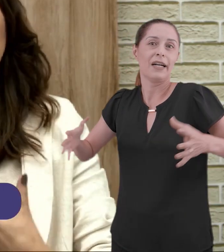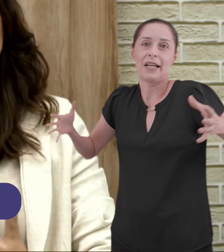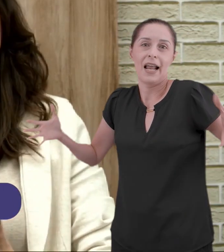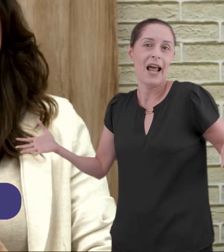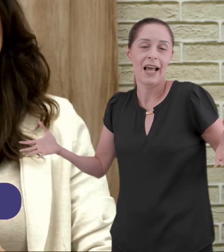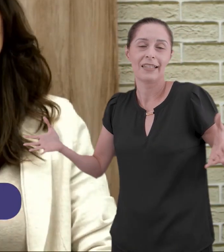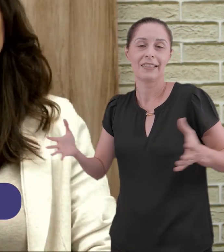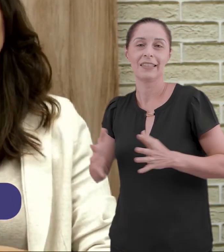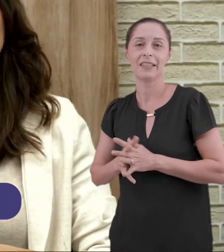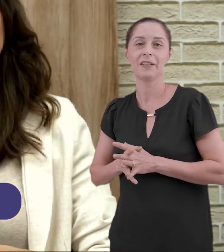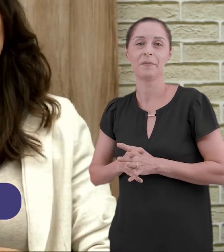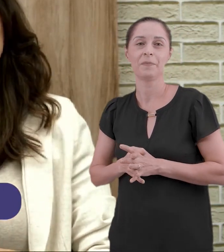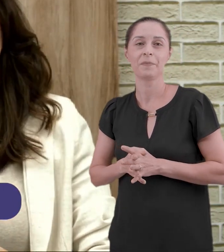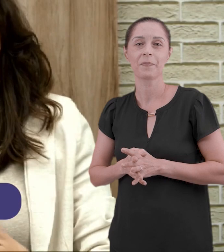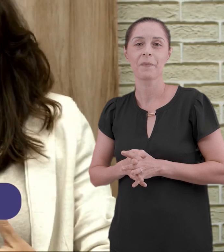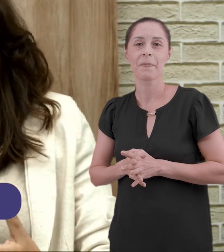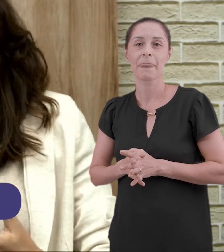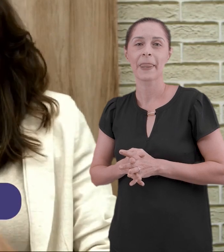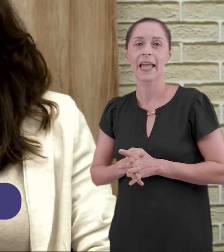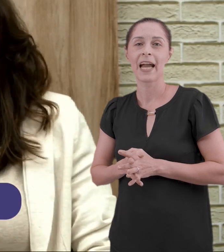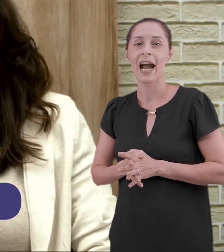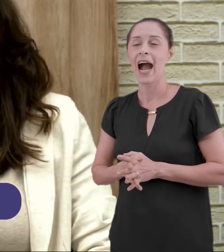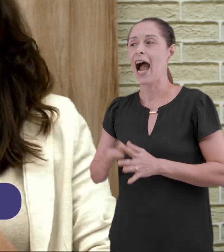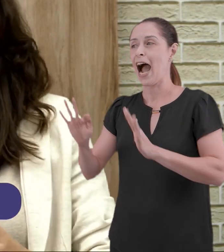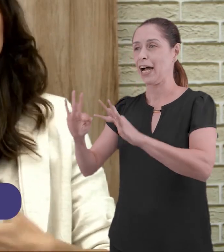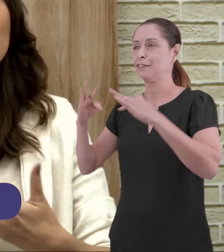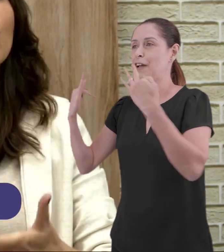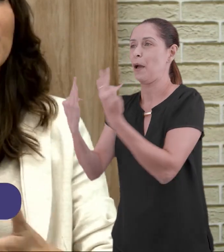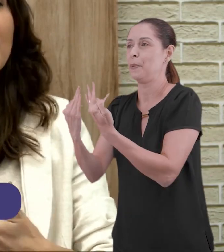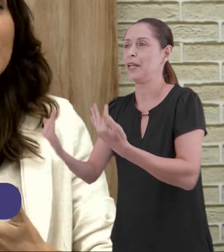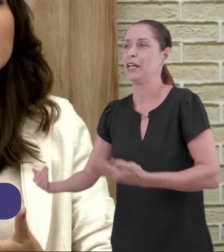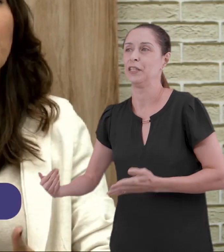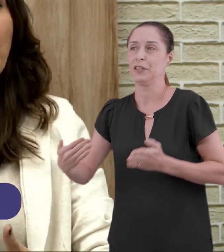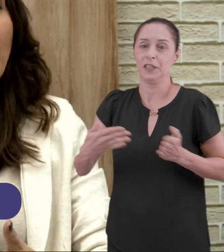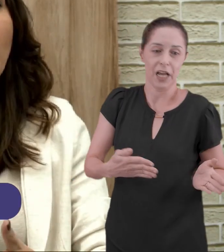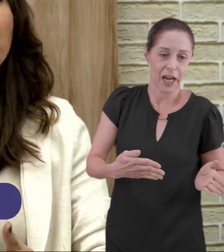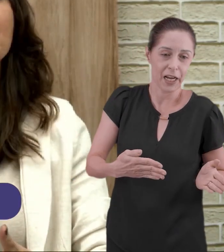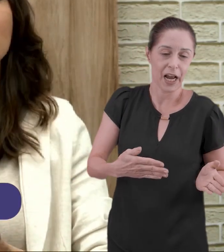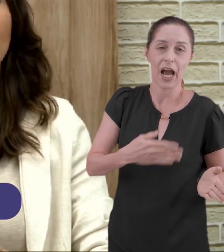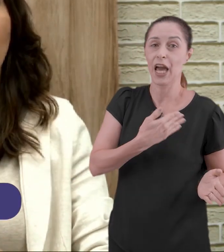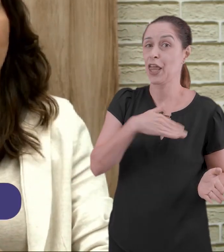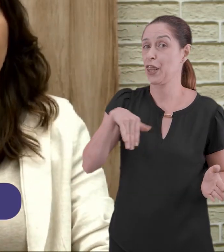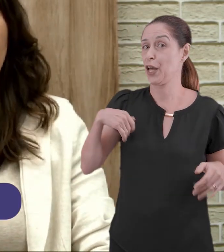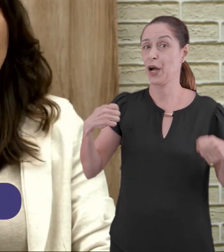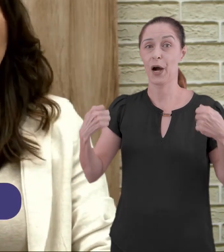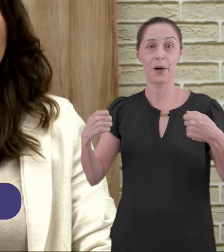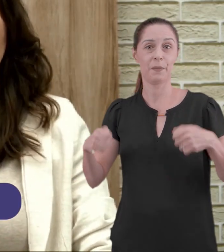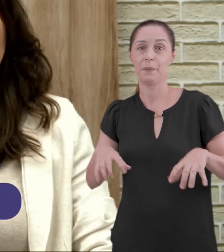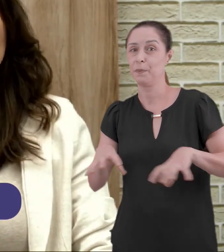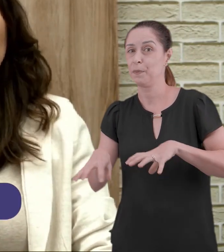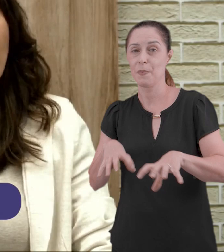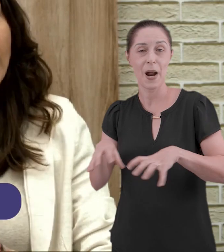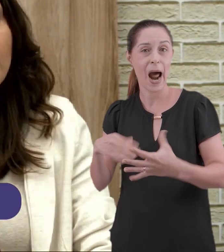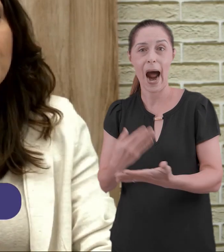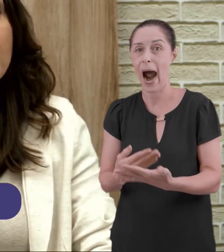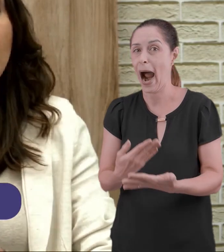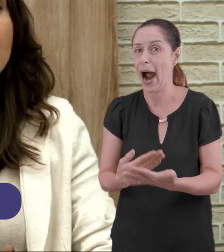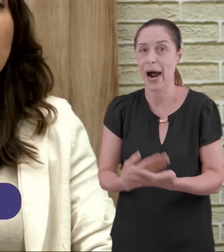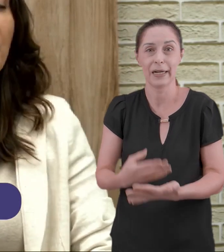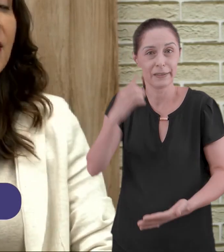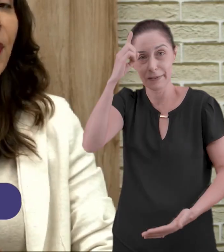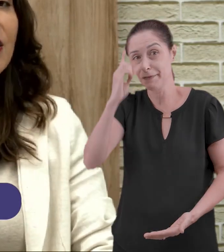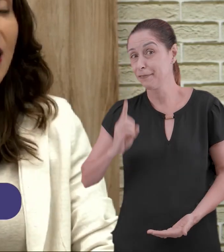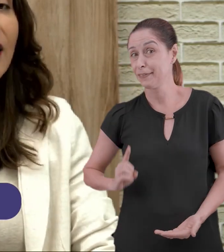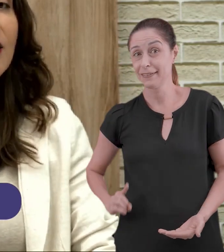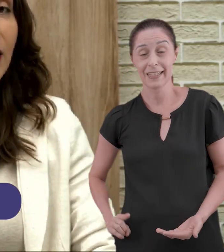dado frutos, né? Então, assim, a demanda chega e aí a gente precisa se preparar, precisa estudar a